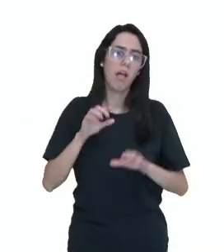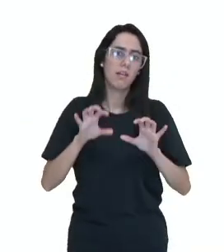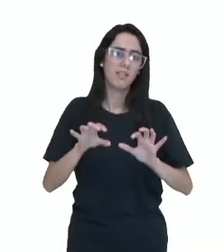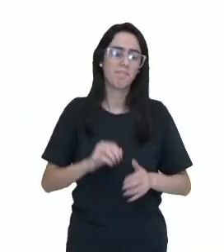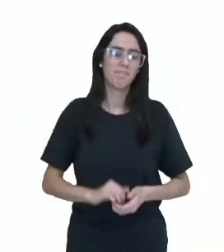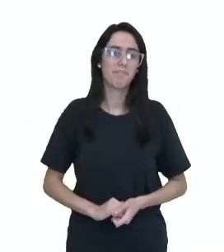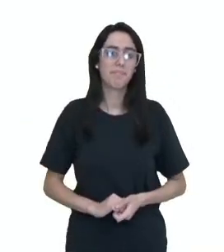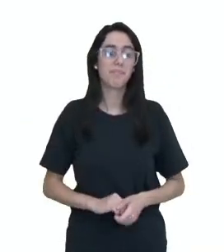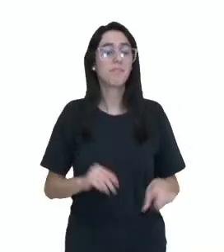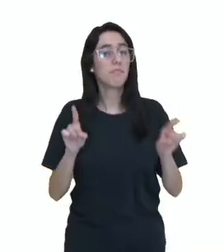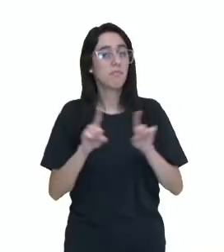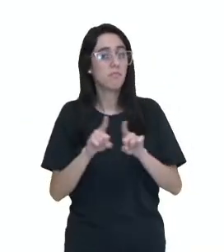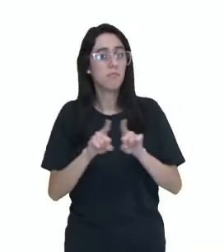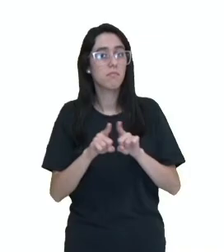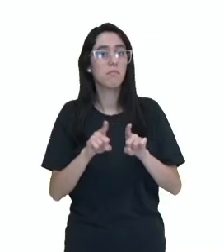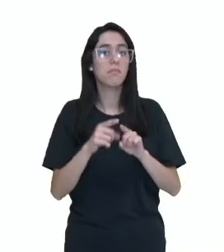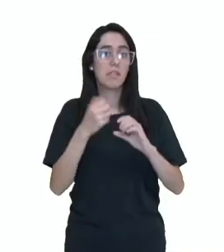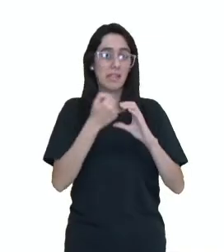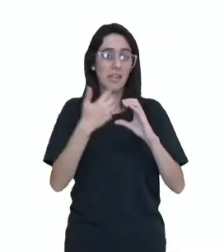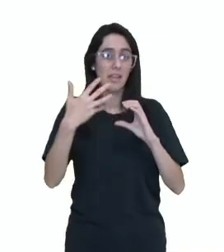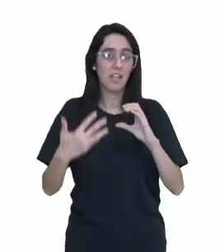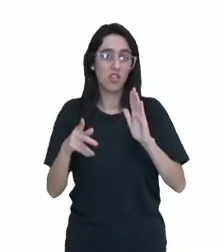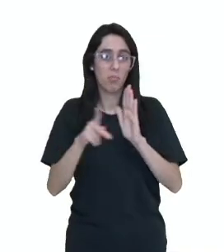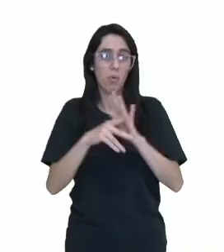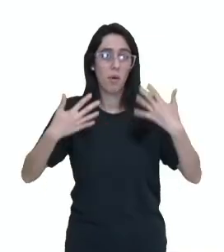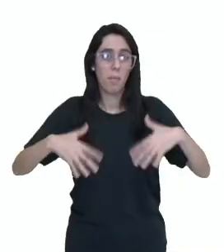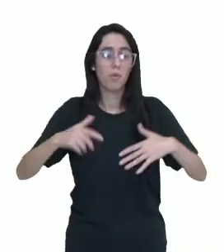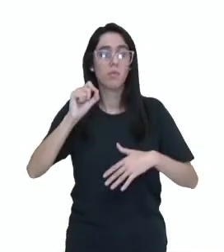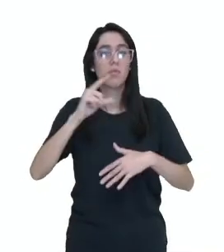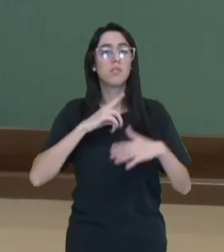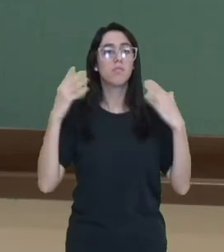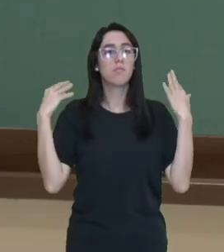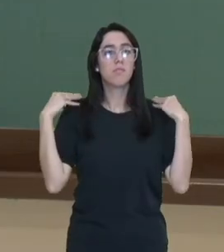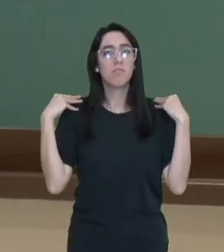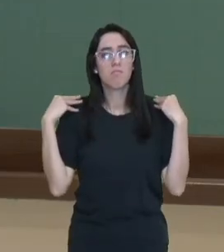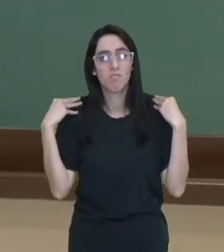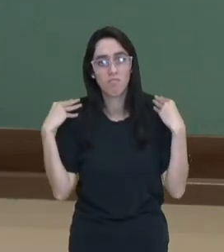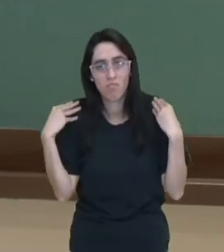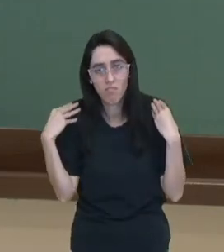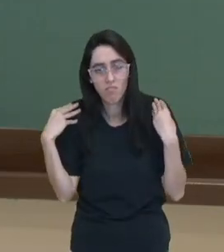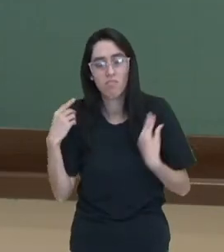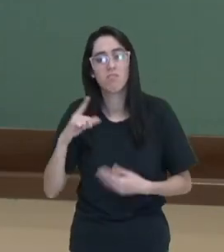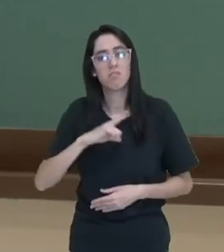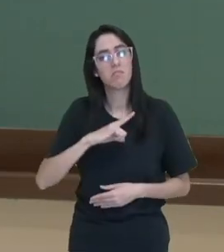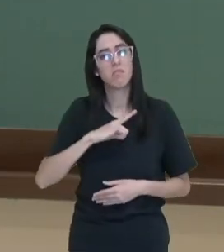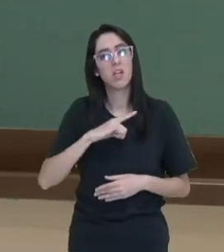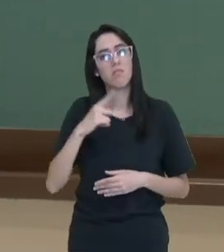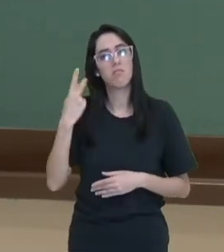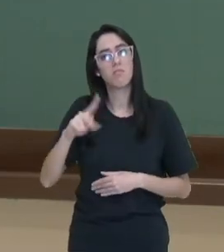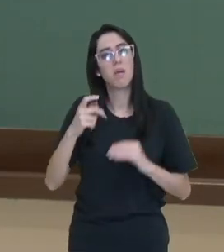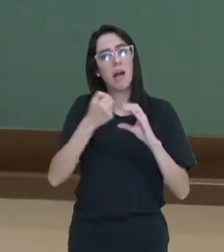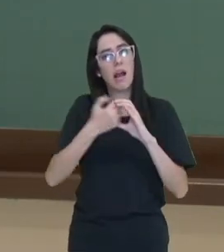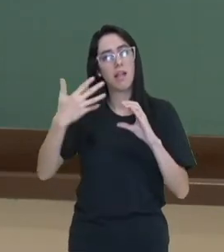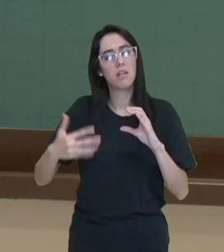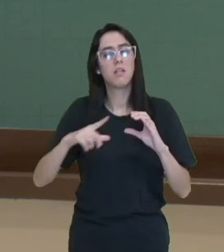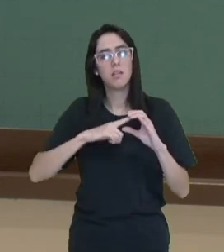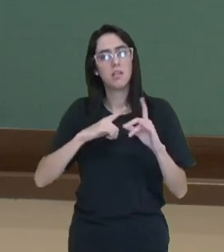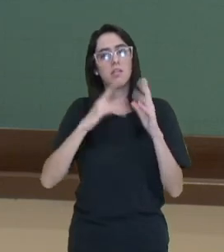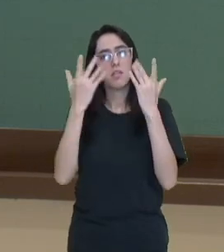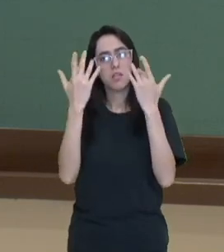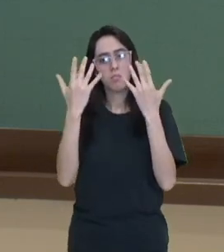movimentos. E também uma característica é que eles vão se curvar para frente. Então, além deles terem